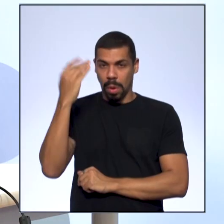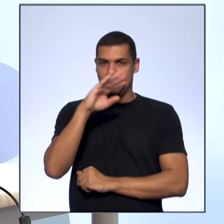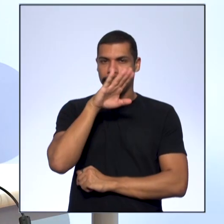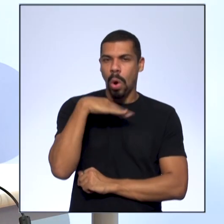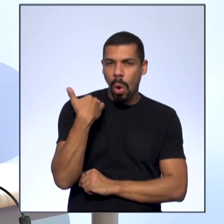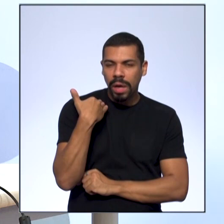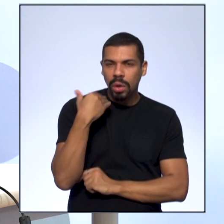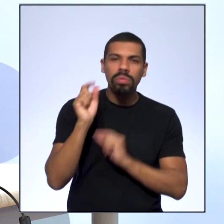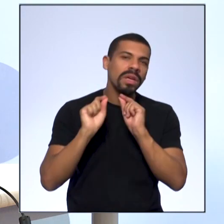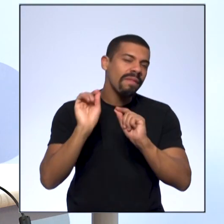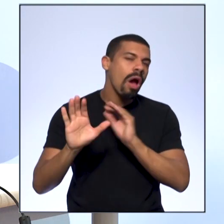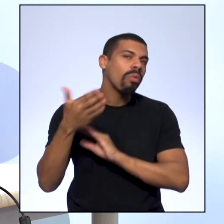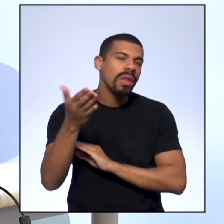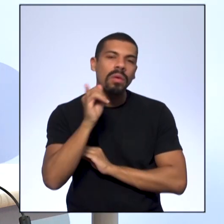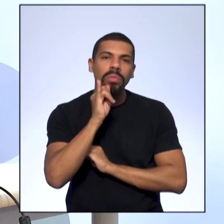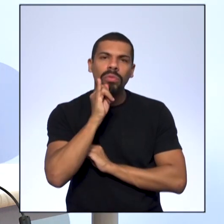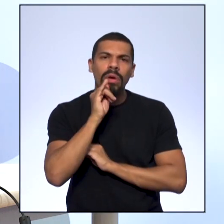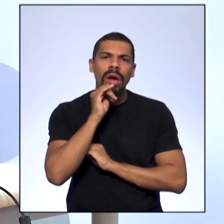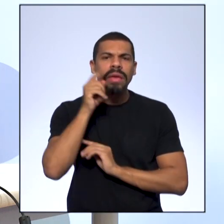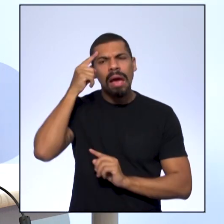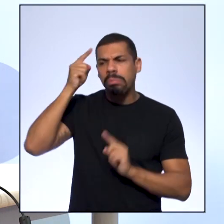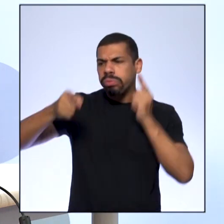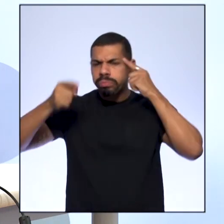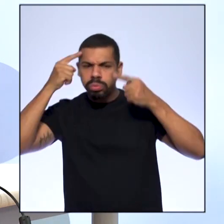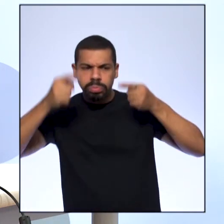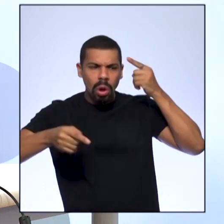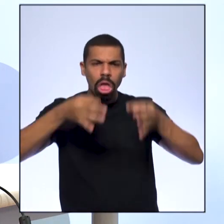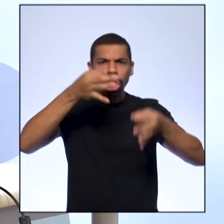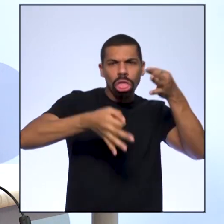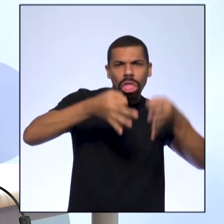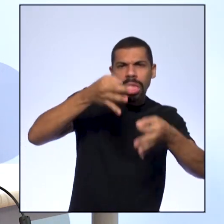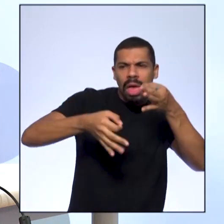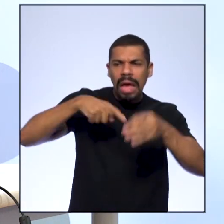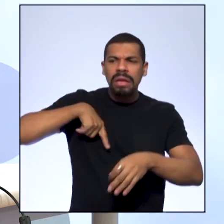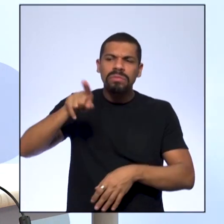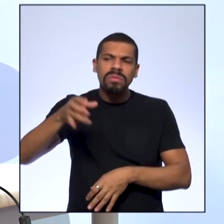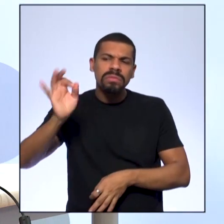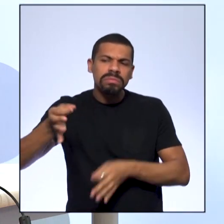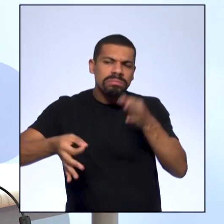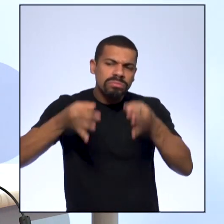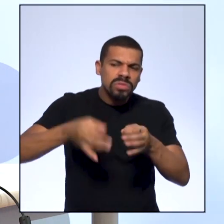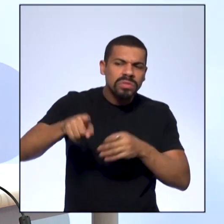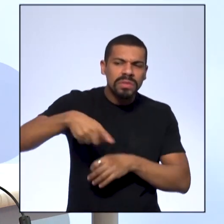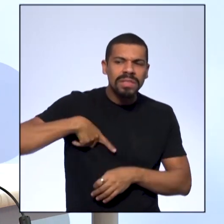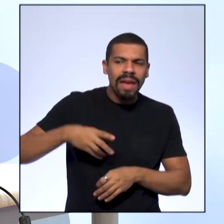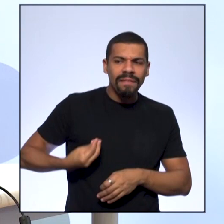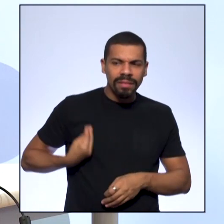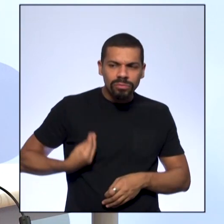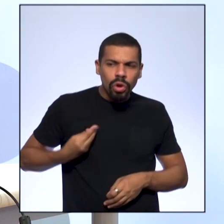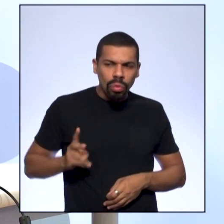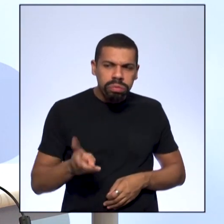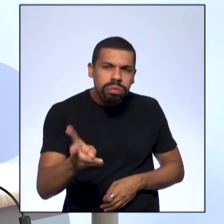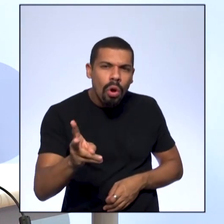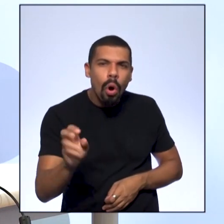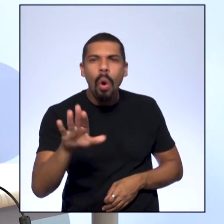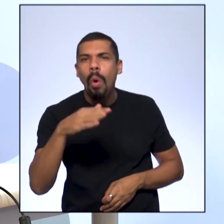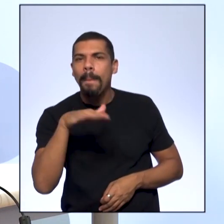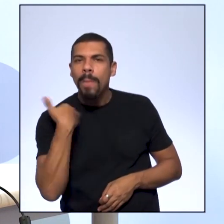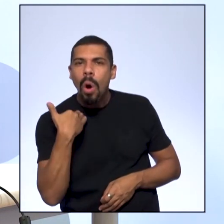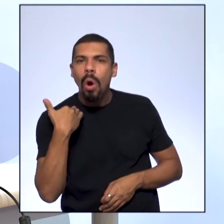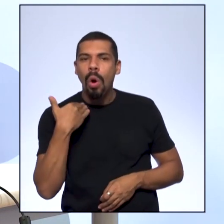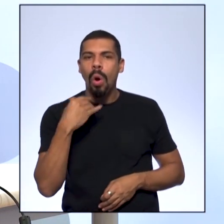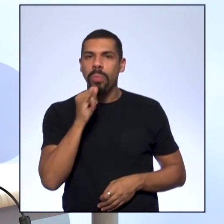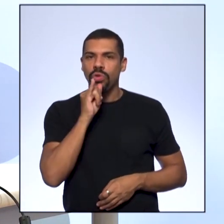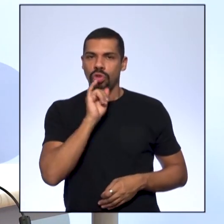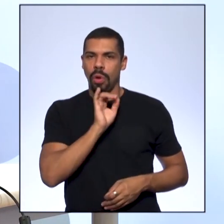passava por um tribunal para saber se ela seria digna da vida após a morte ou não. Então, o coração da pessoa morta era colocado numa balança, aquela balança